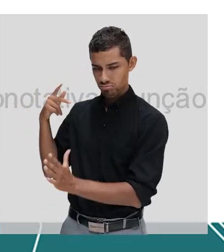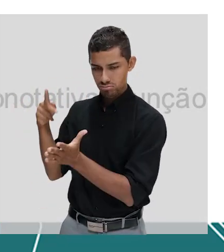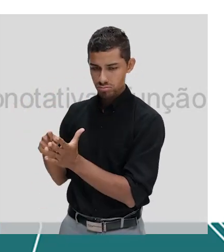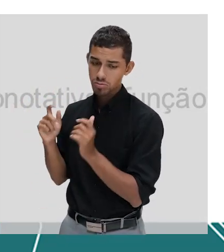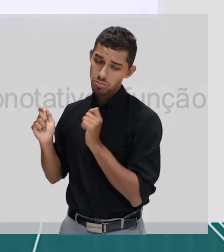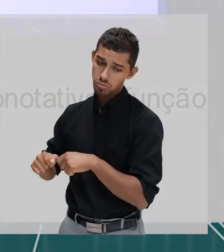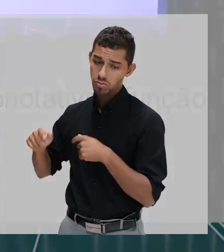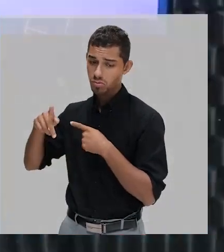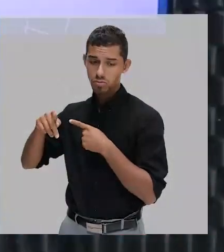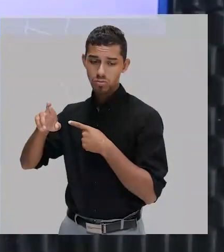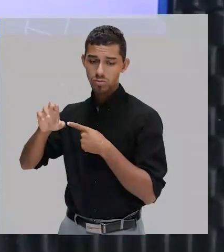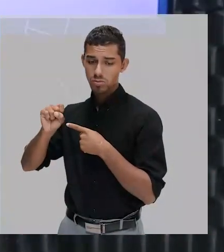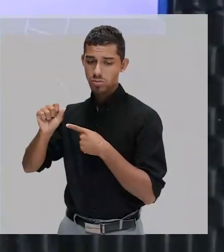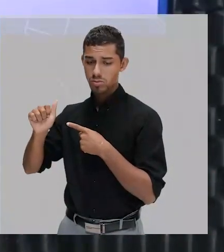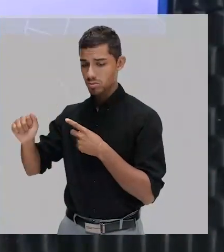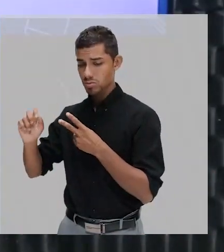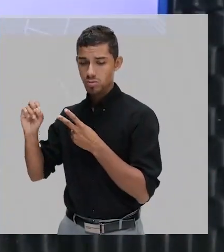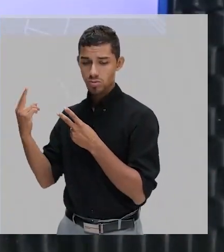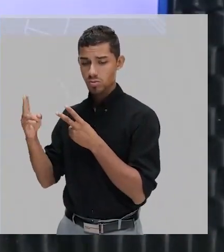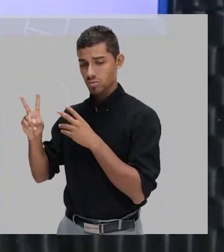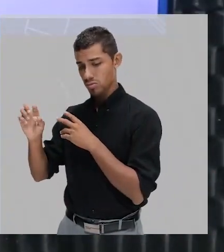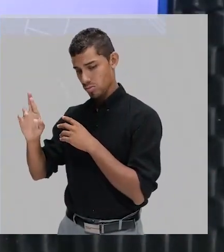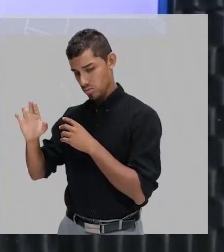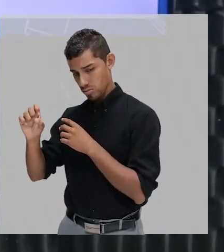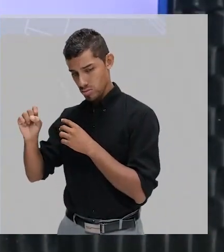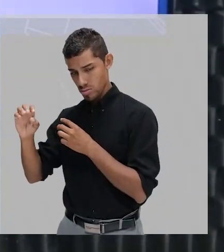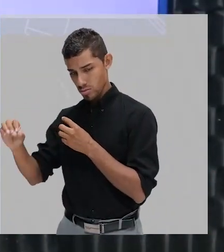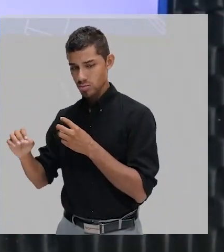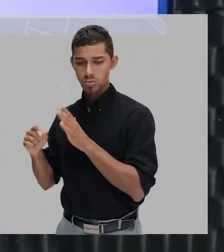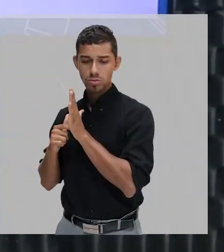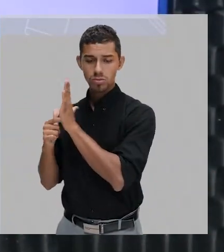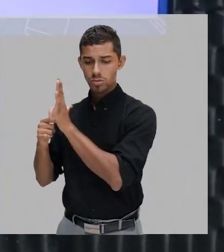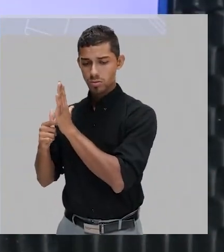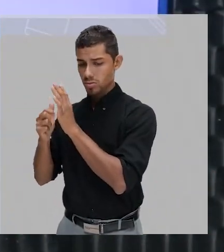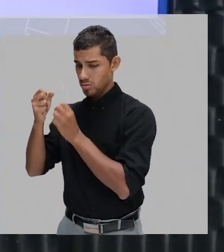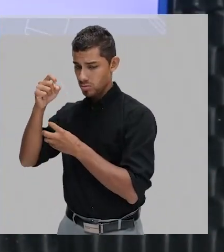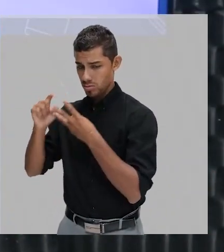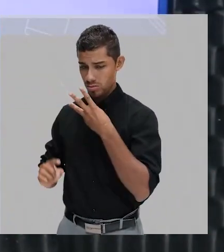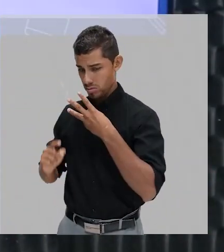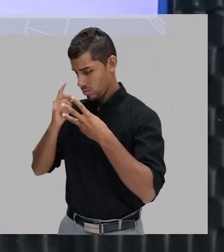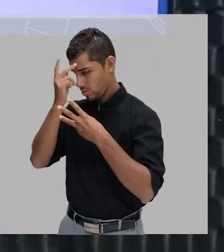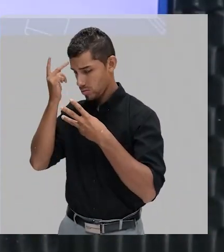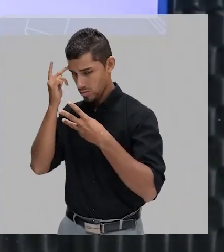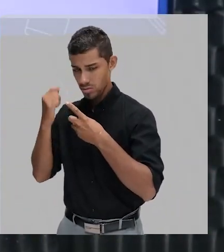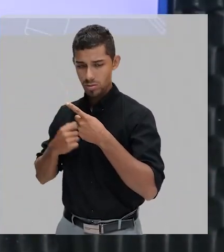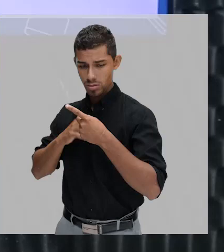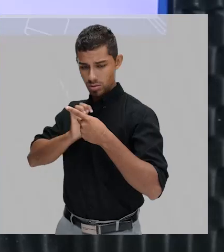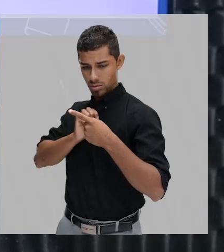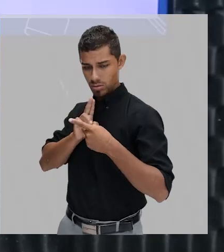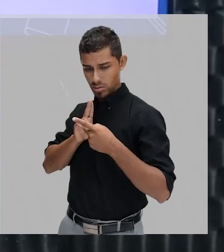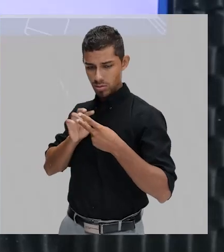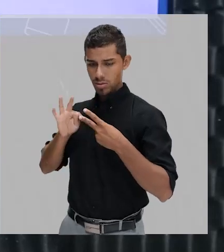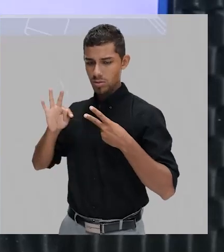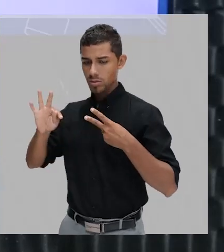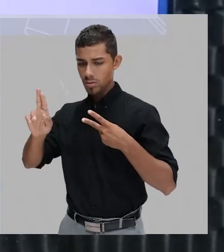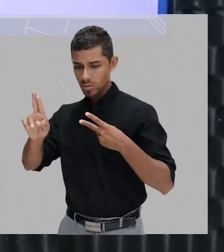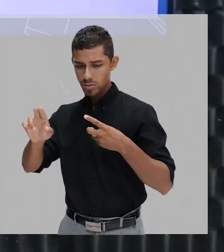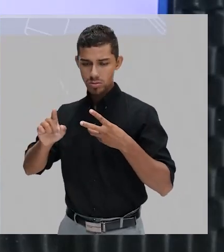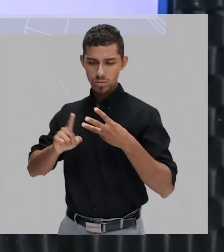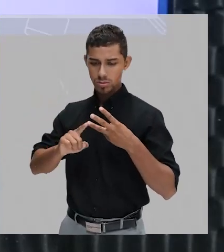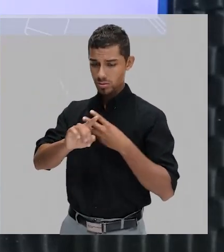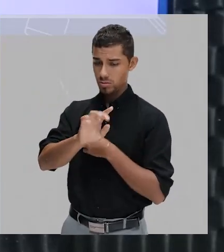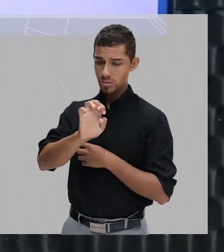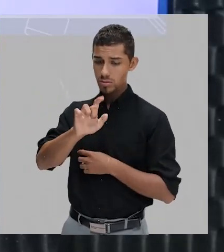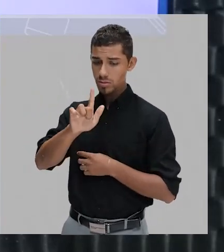prosa ou em verso. Ele pode apresentar todas as três pessoas do discurso, eu, tu, ele,